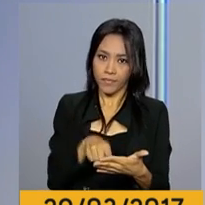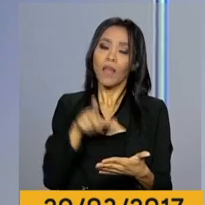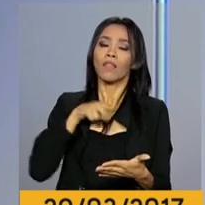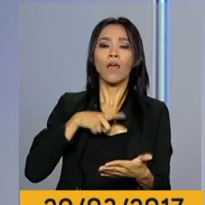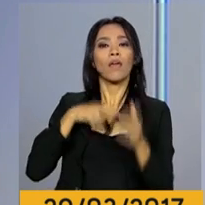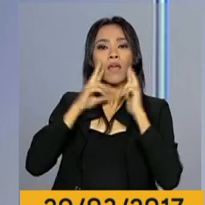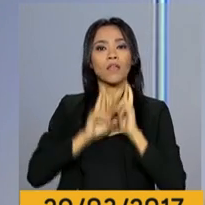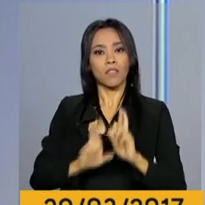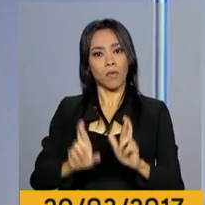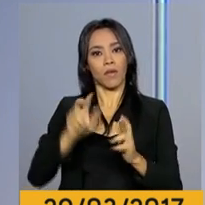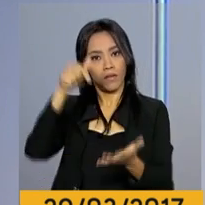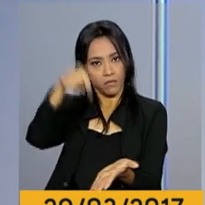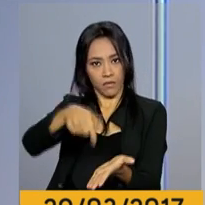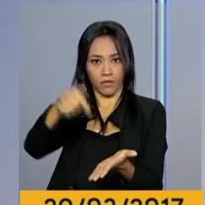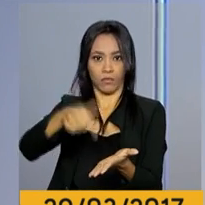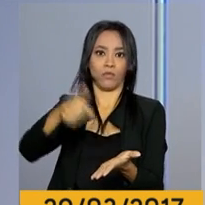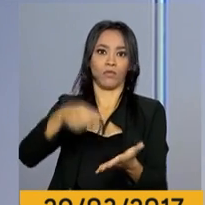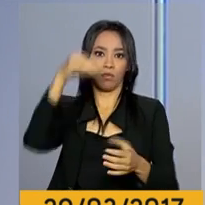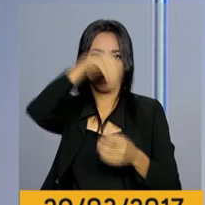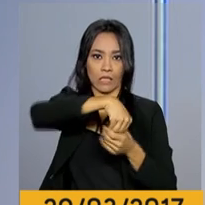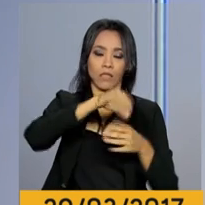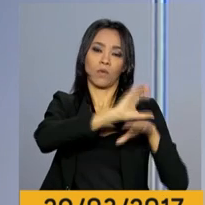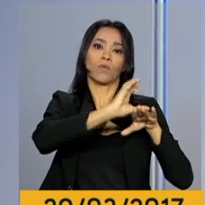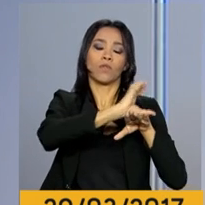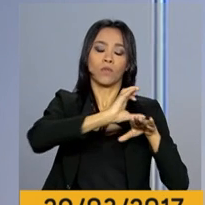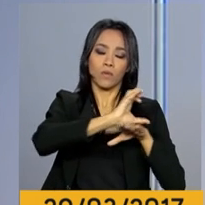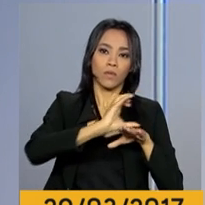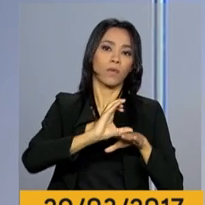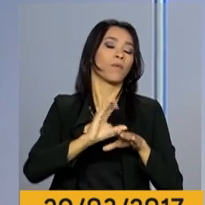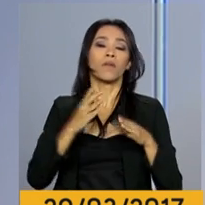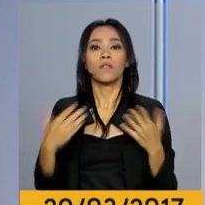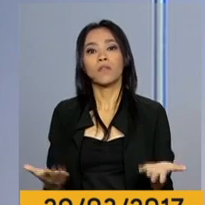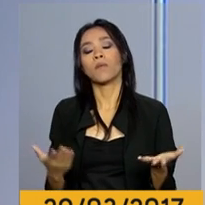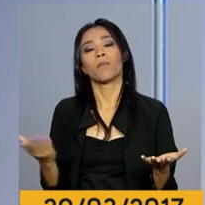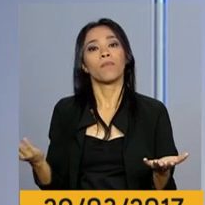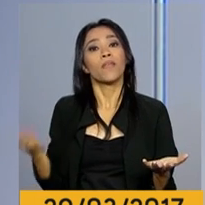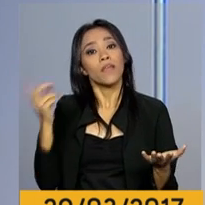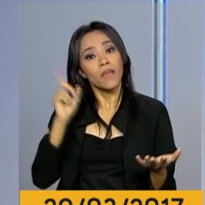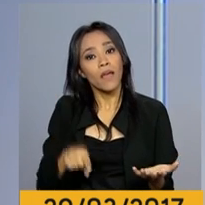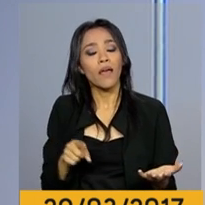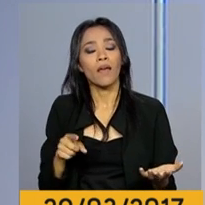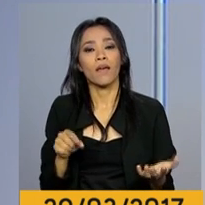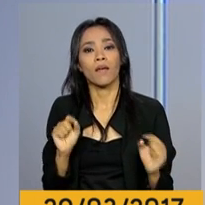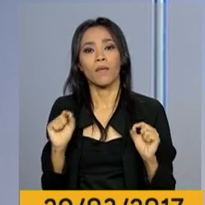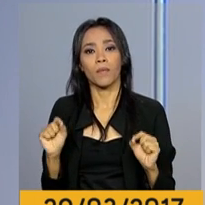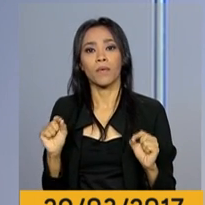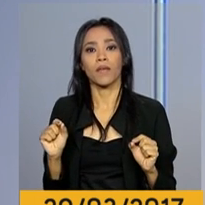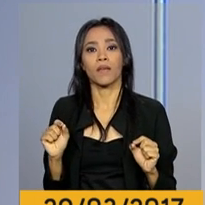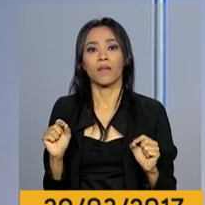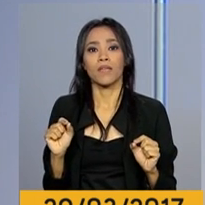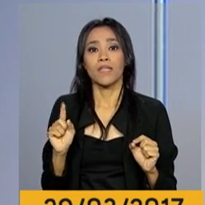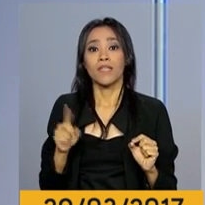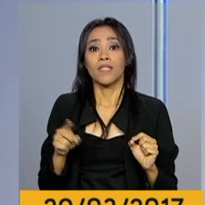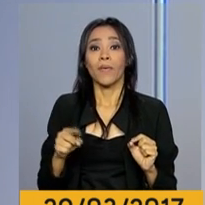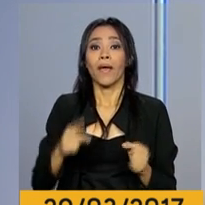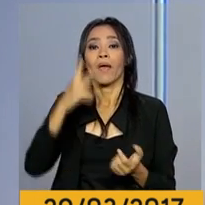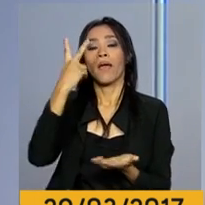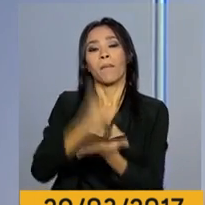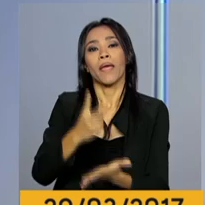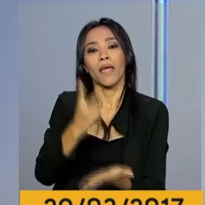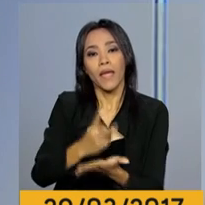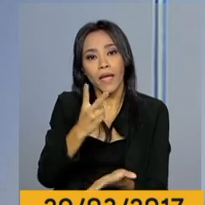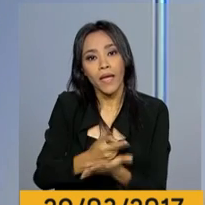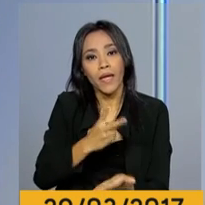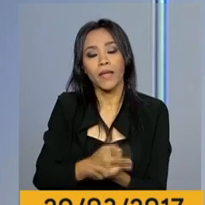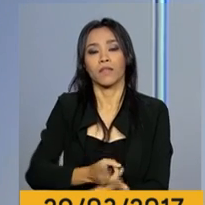no capítulo dos direitos sociais evidentemente um acordo na convenção coletiva não se presta a reproduzir a repetir aquilo